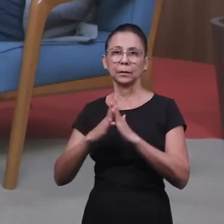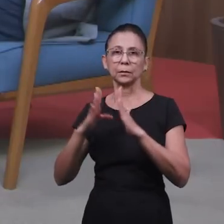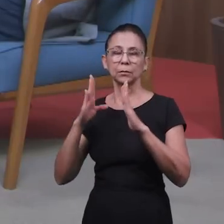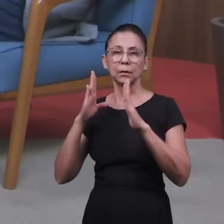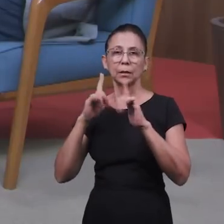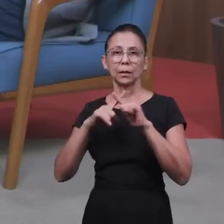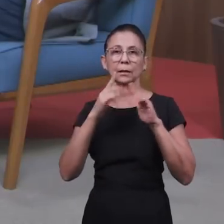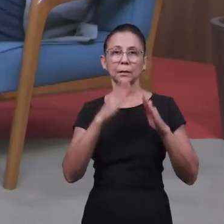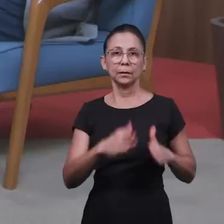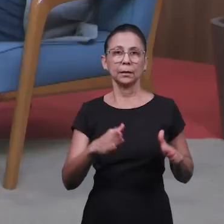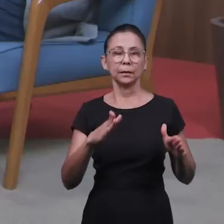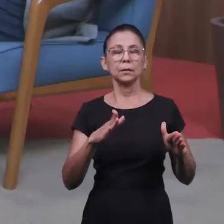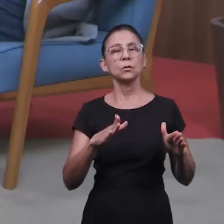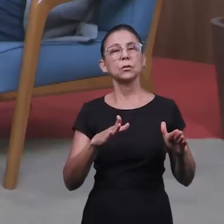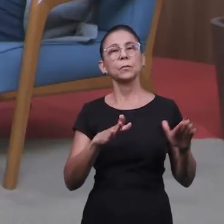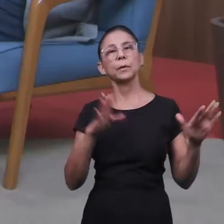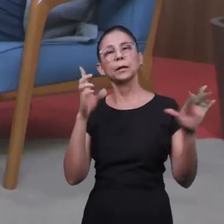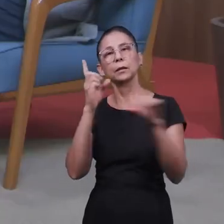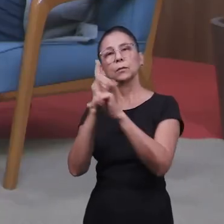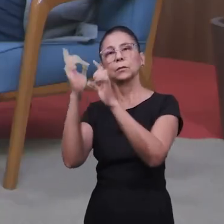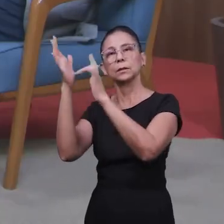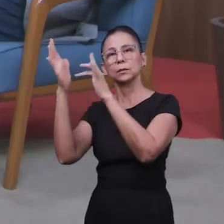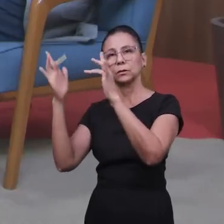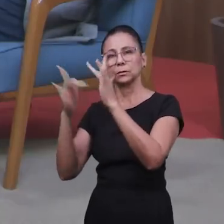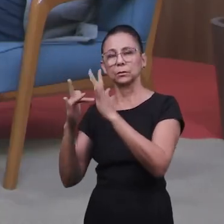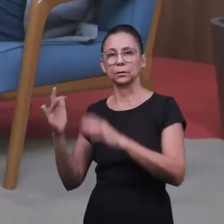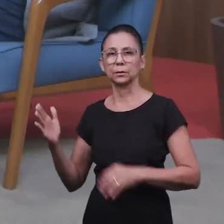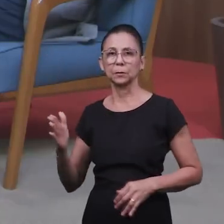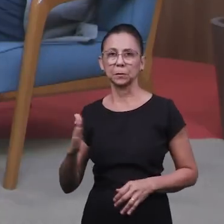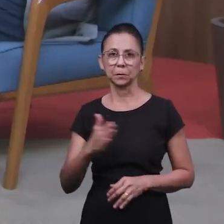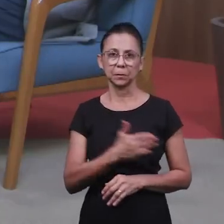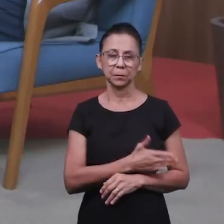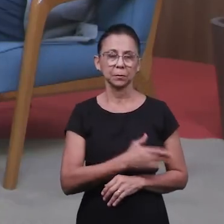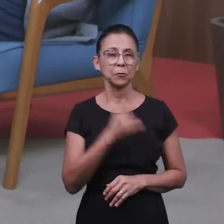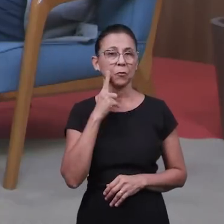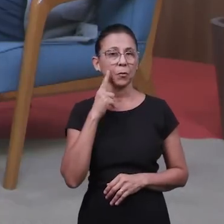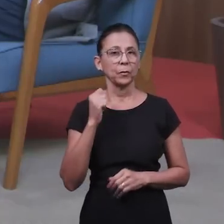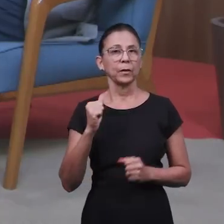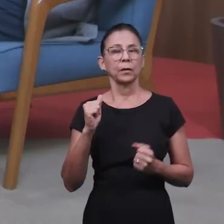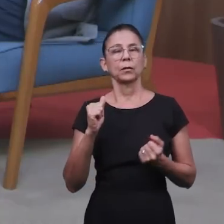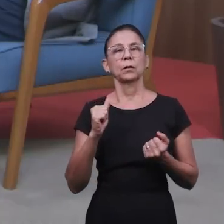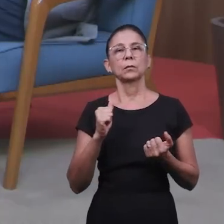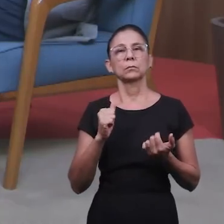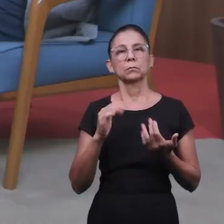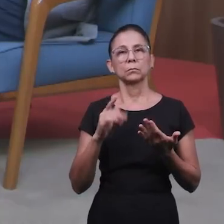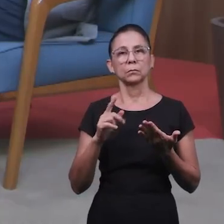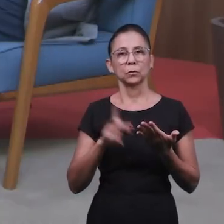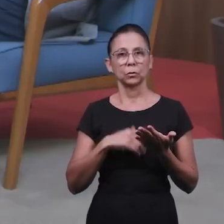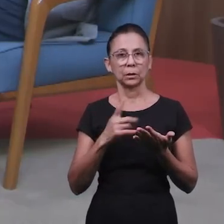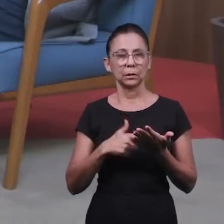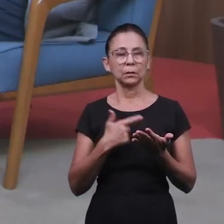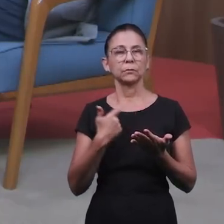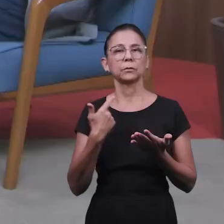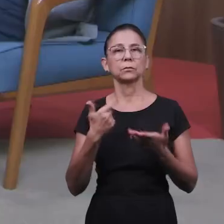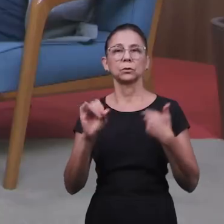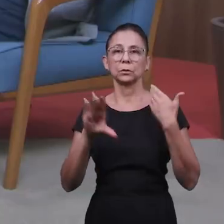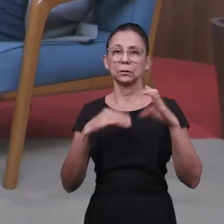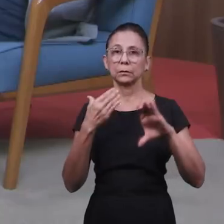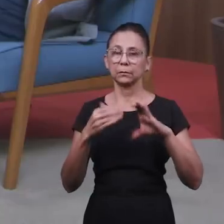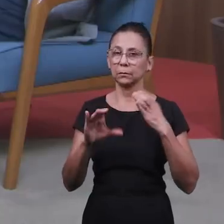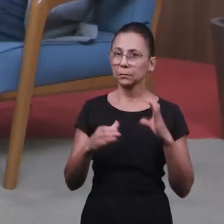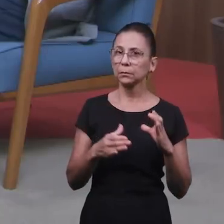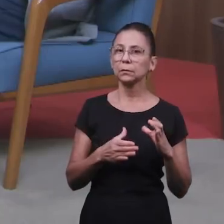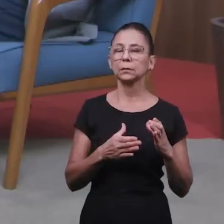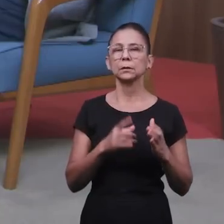verso 14 do capítulo 2 de Cantares, para que vocês façam comentários sobre isso e sobre as